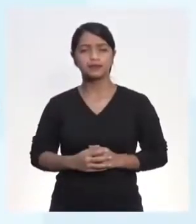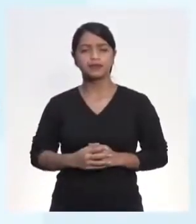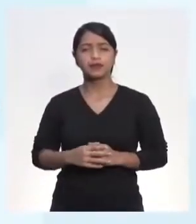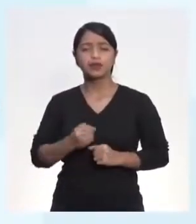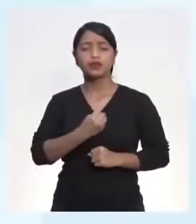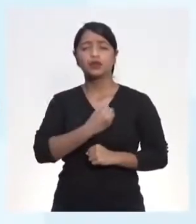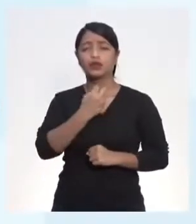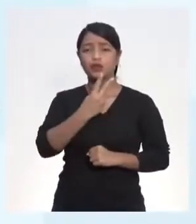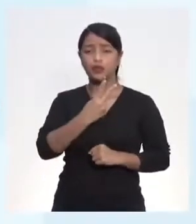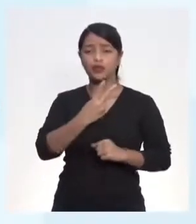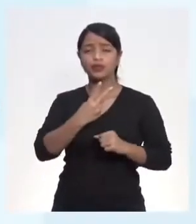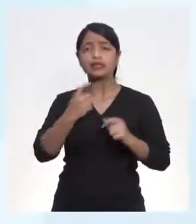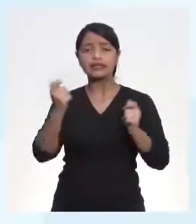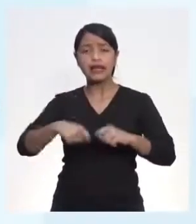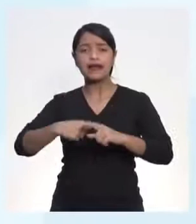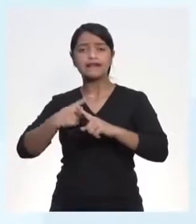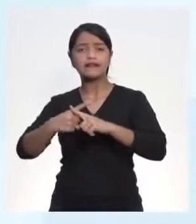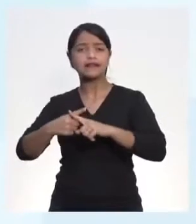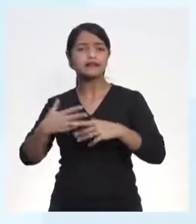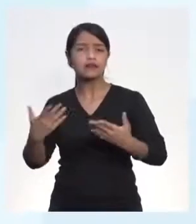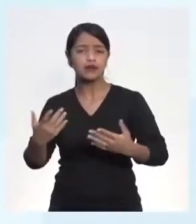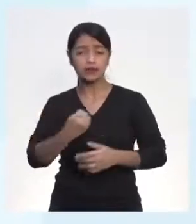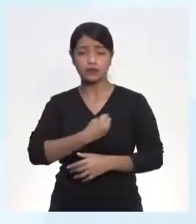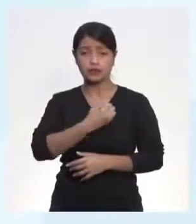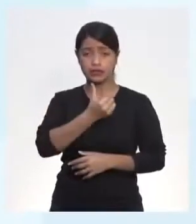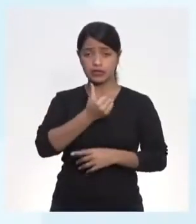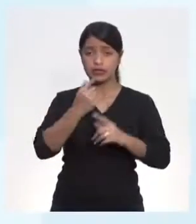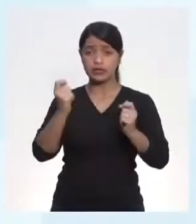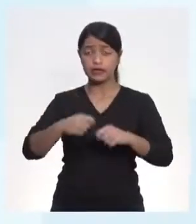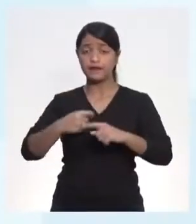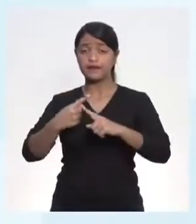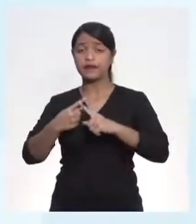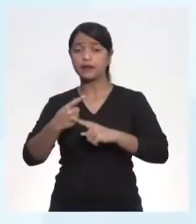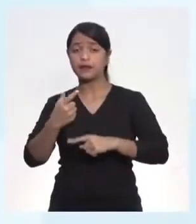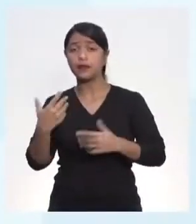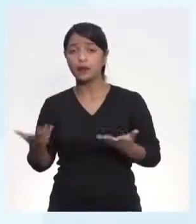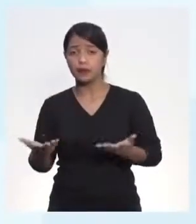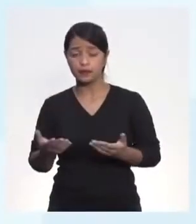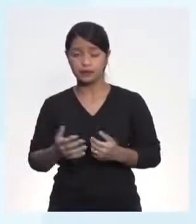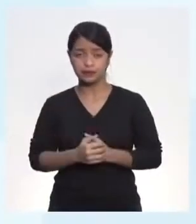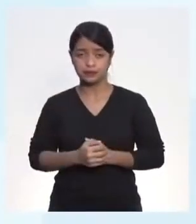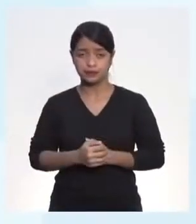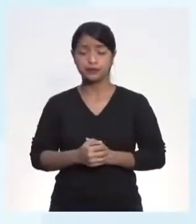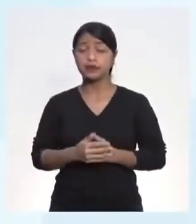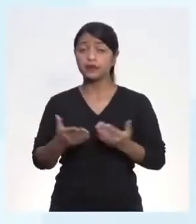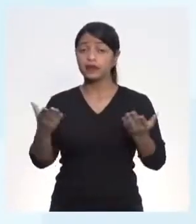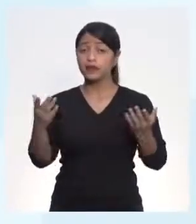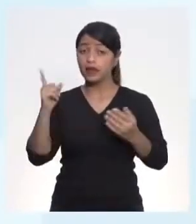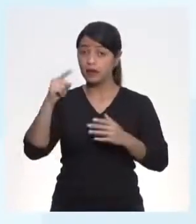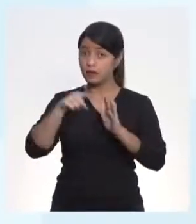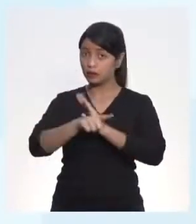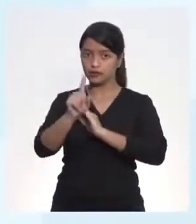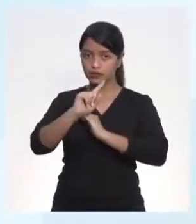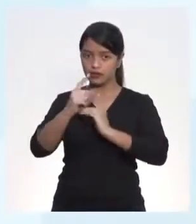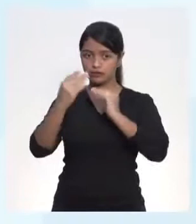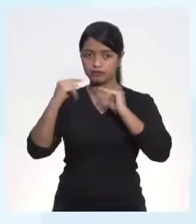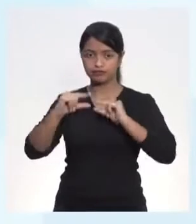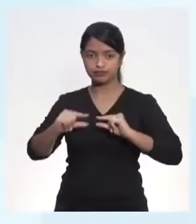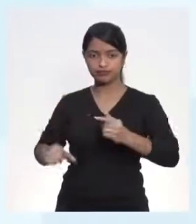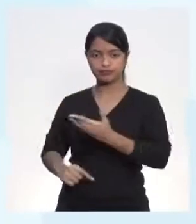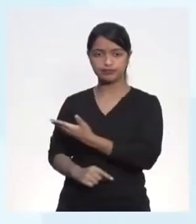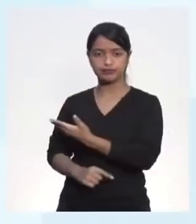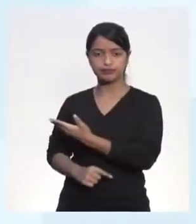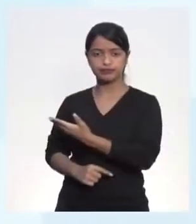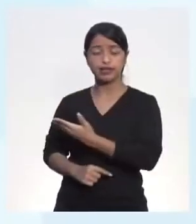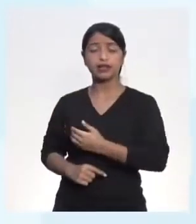múltiplos de 2 e de 6. Não é essa a pergunta, eu quero que vocês coloquem no chat. Quais são, né, excluindo o zero, os 3